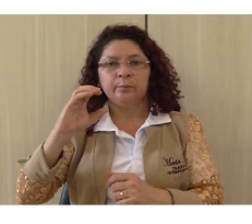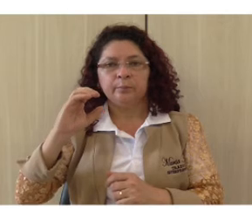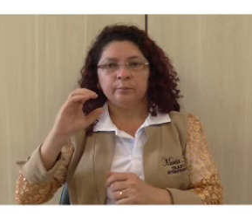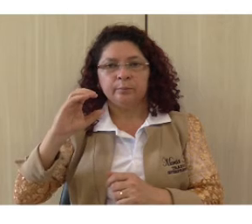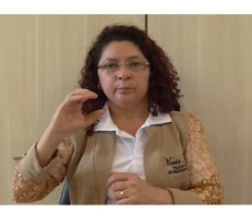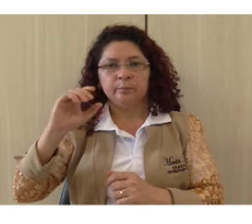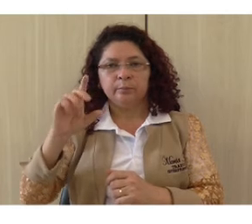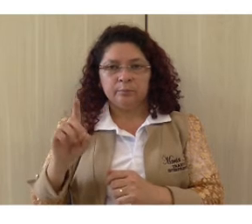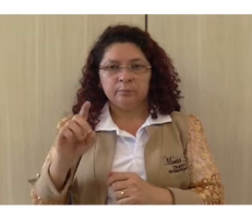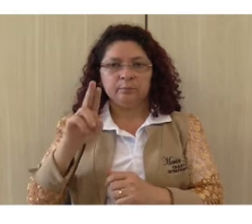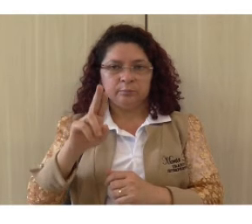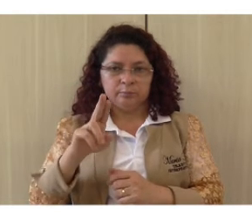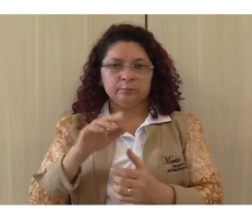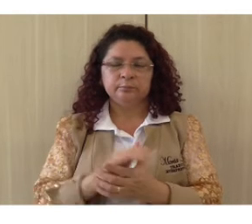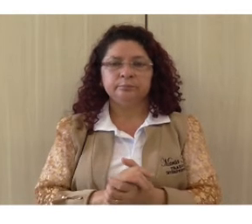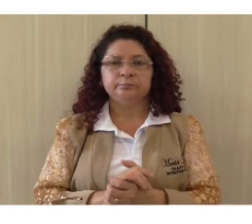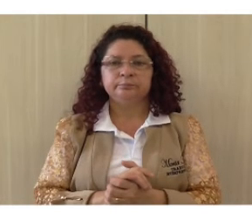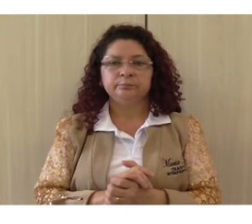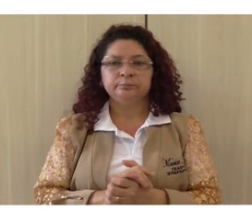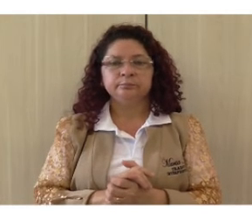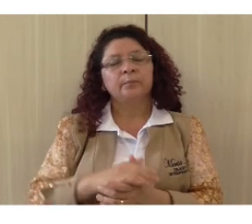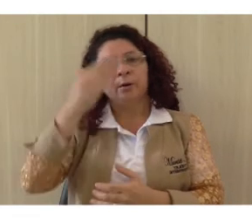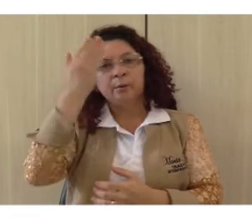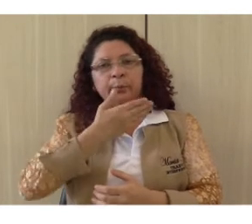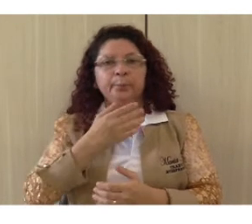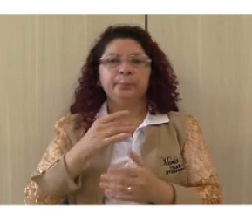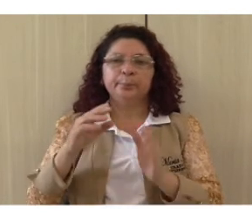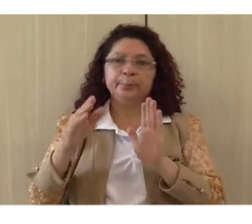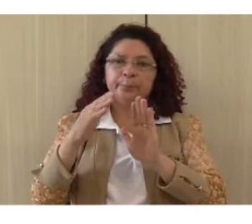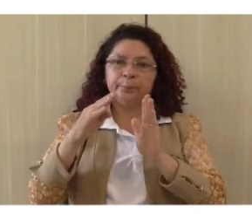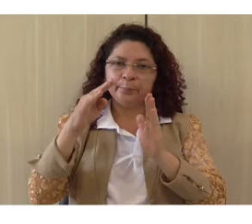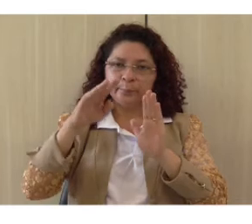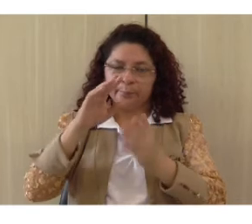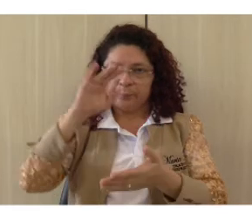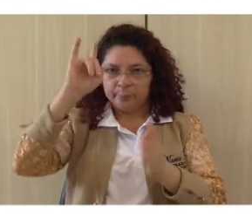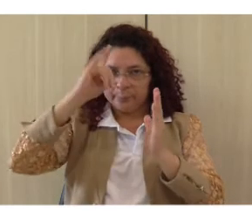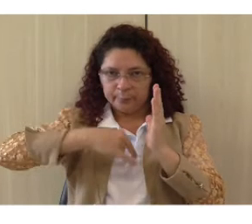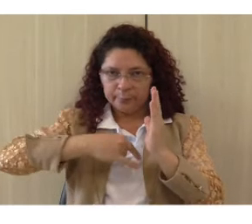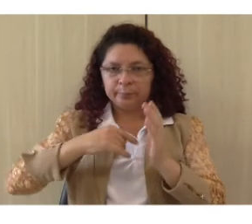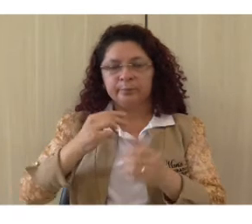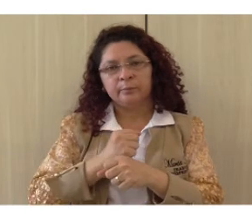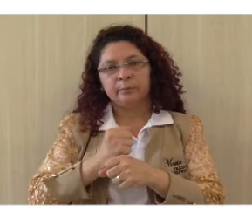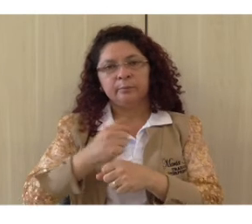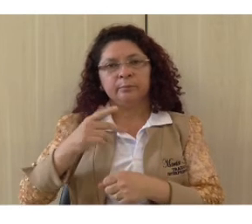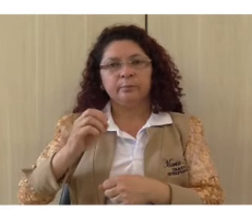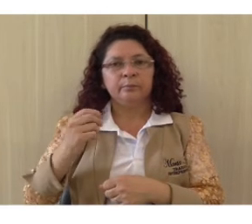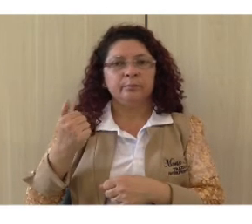A comprovação de renda deve seguir o previsto na Portaria Normativa número 18 de 2012,